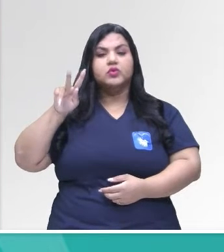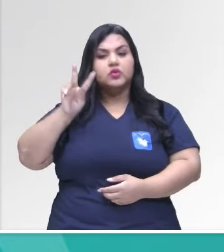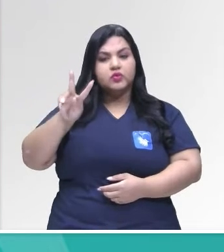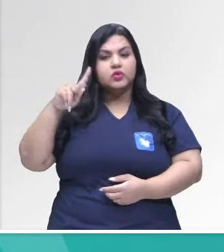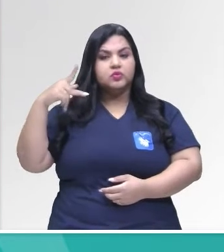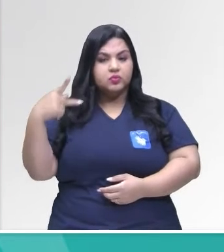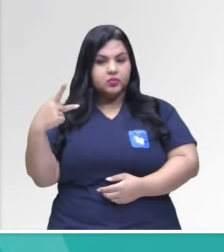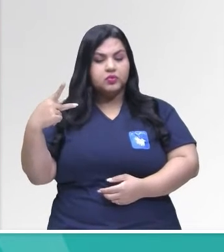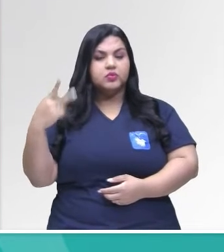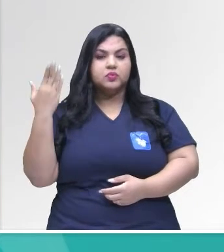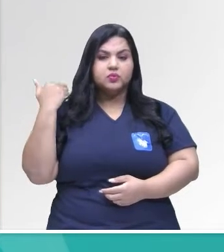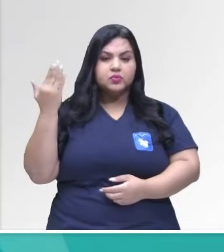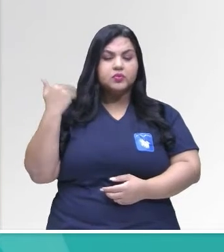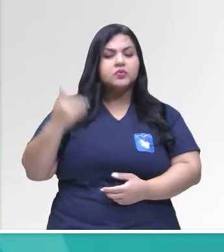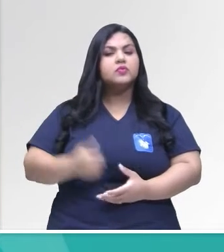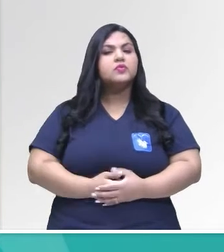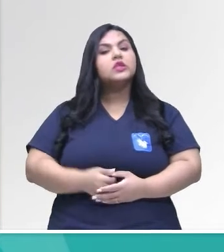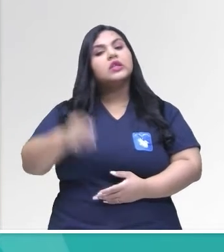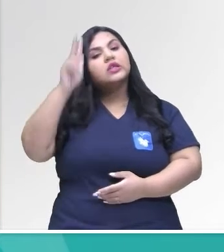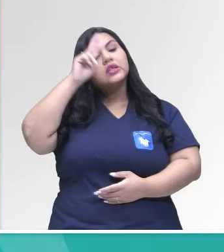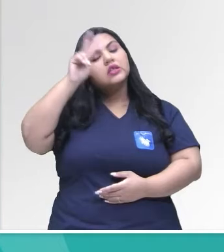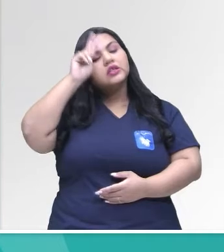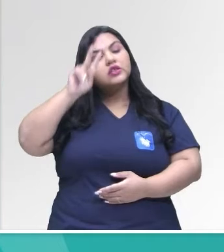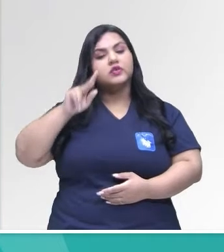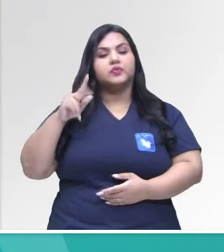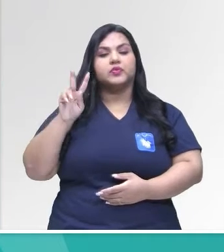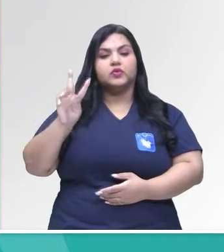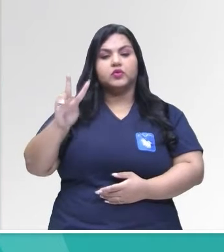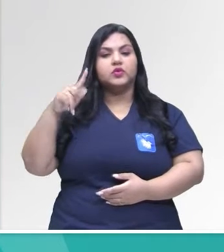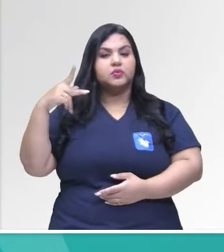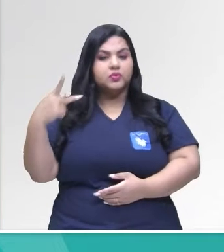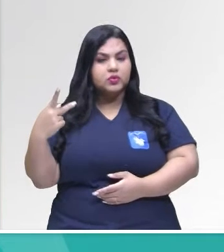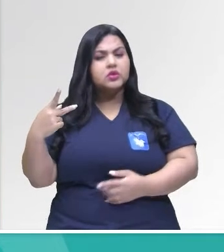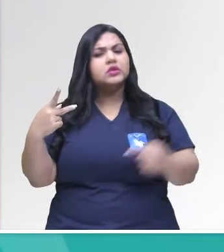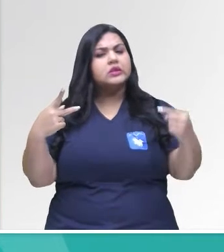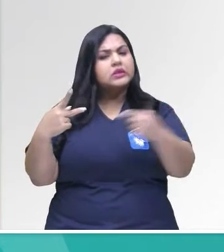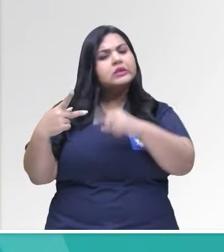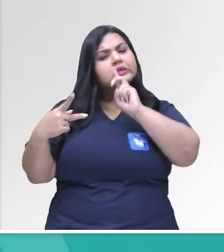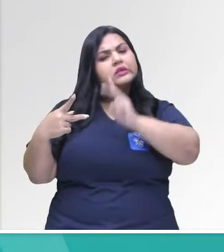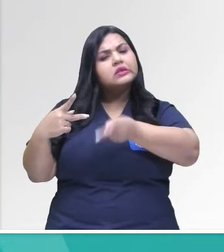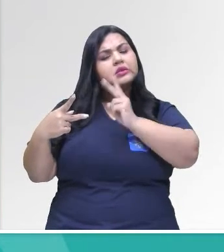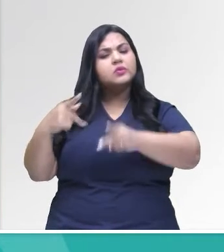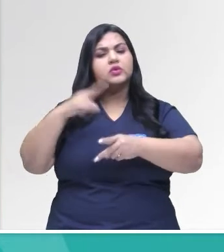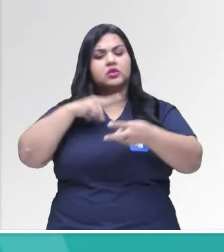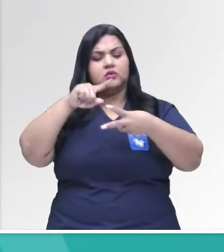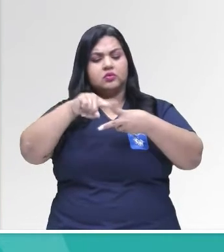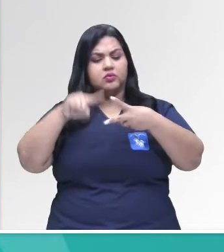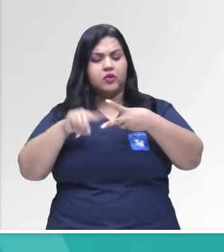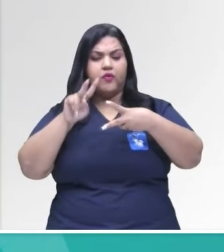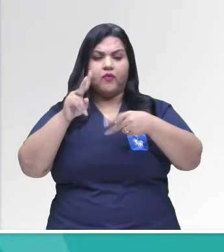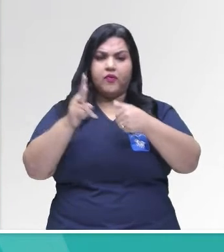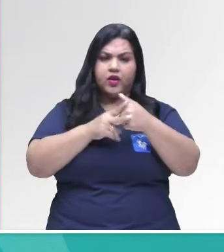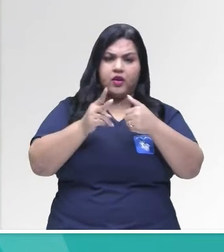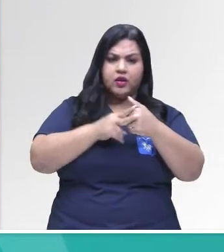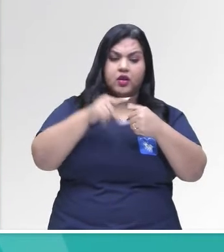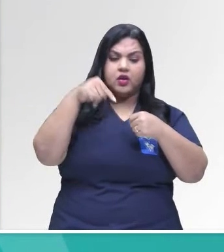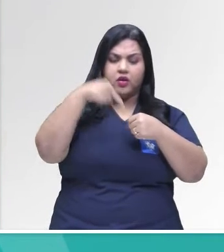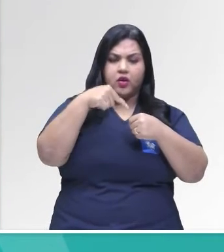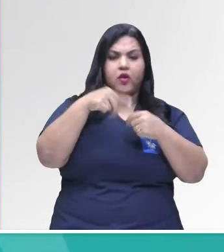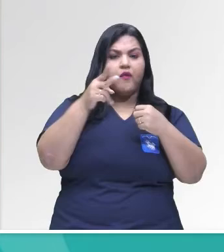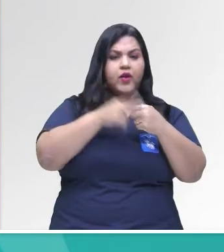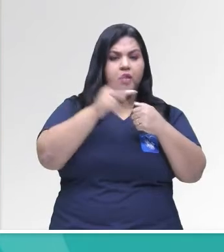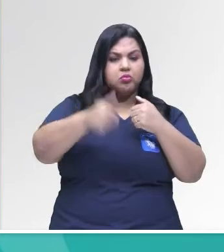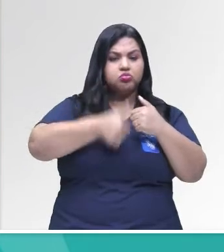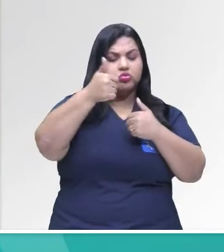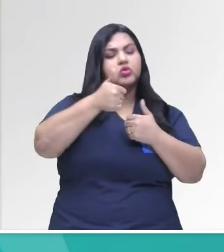passado. Lembrando que, para a voz passiva, sempre terei dois verbos. Um verbo